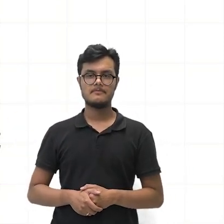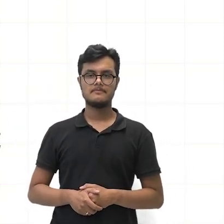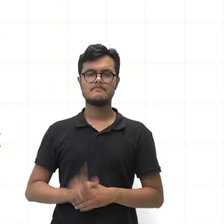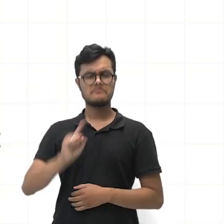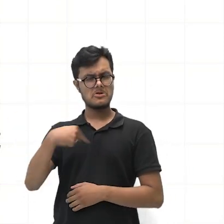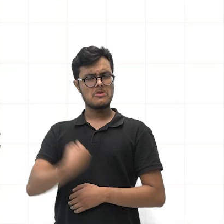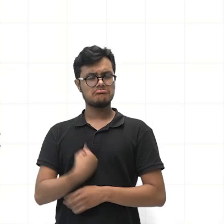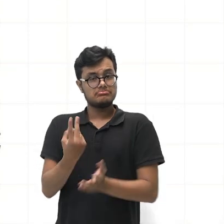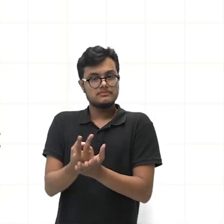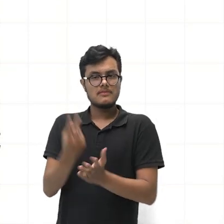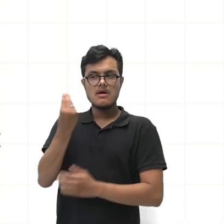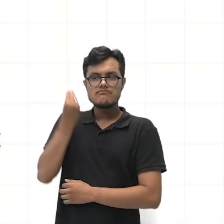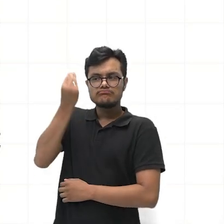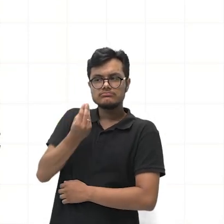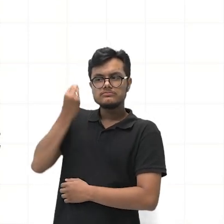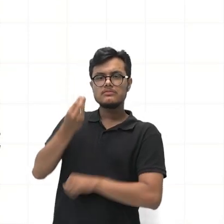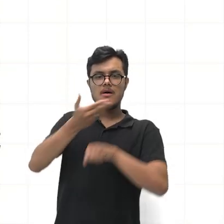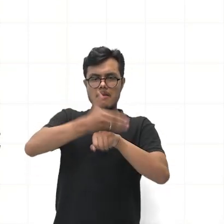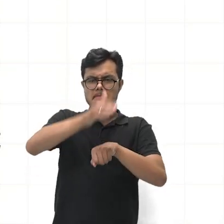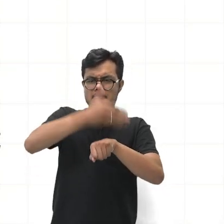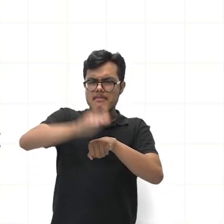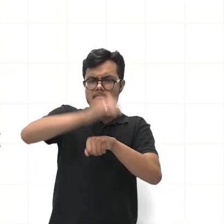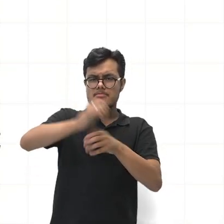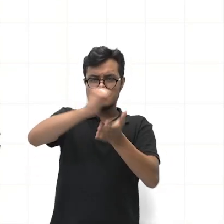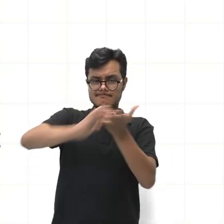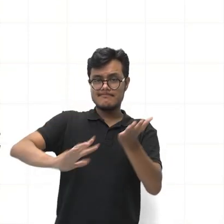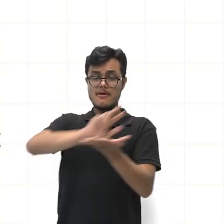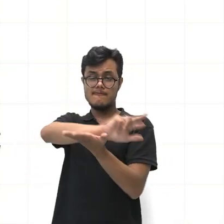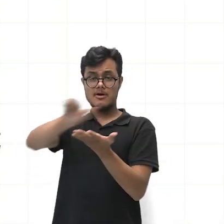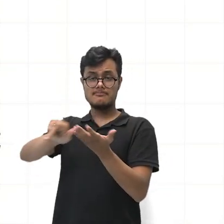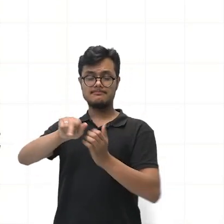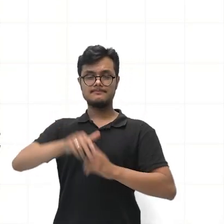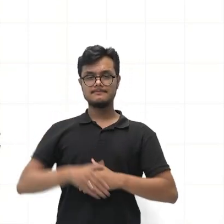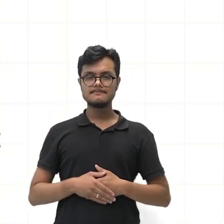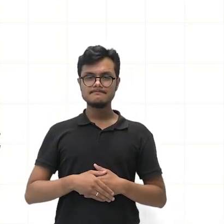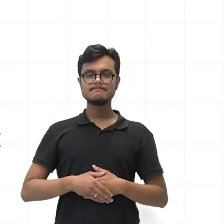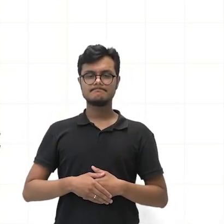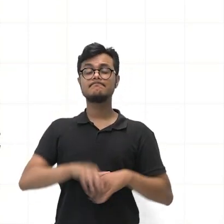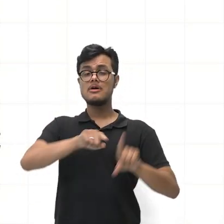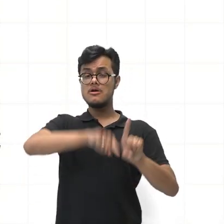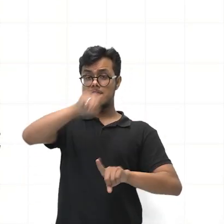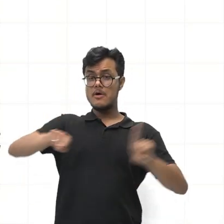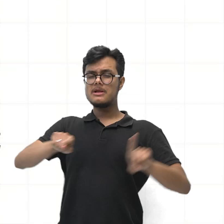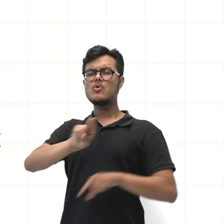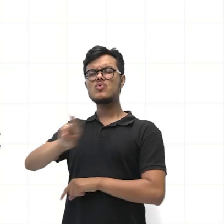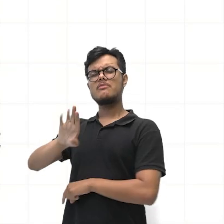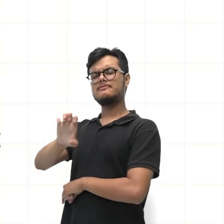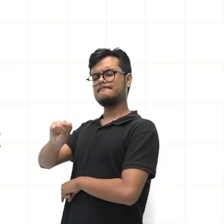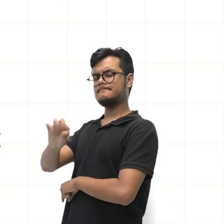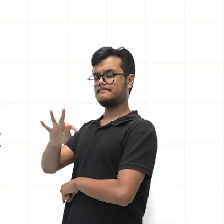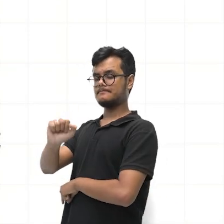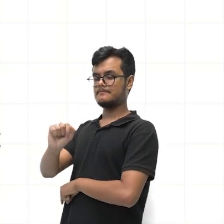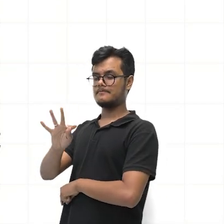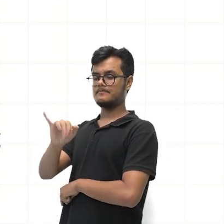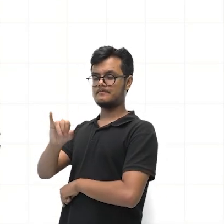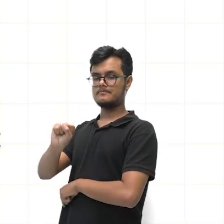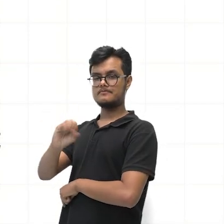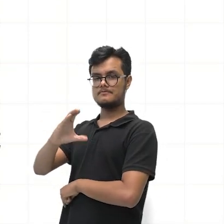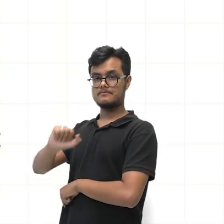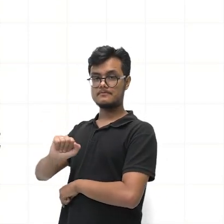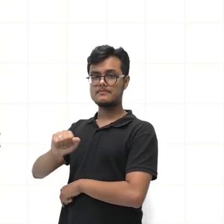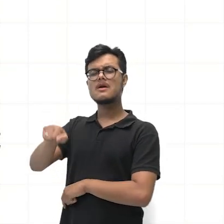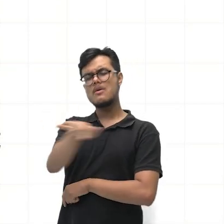desenvolver e praticar aí diversos conteúdos matemáticos, principalmente dentro da estatística. Vamos aqui para a